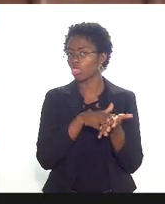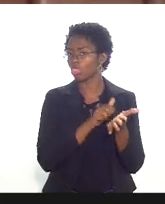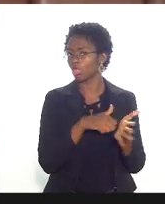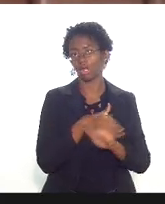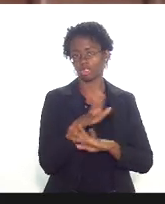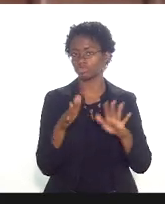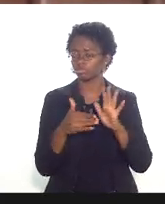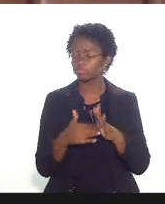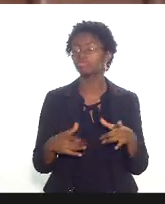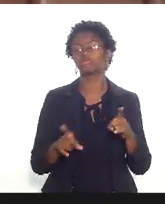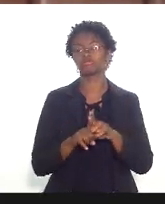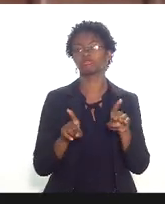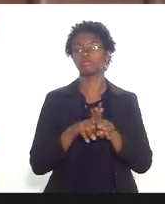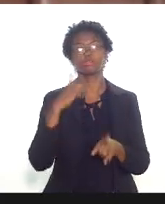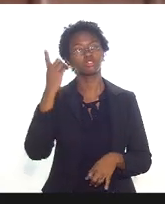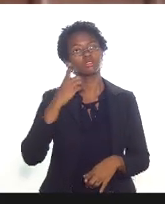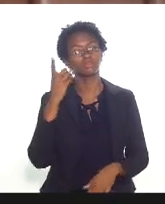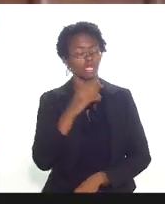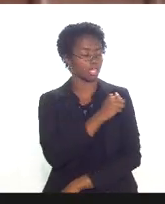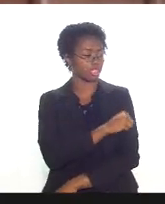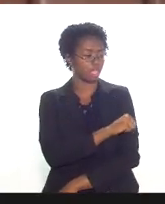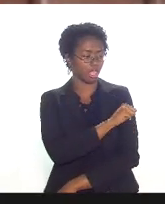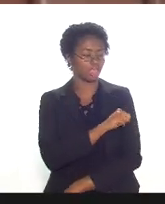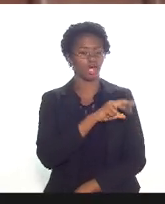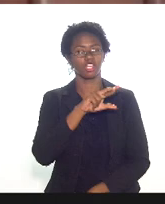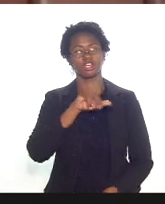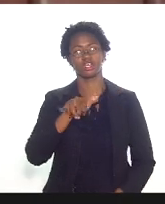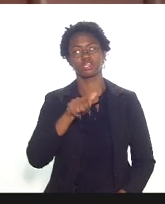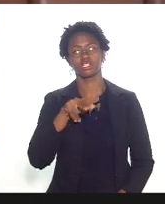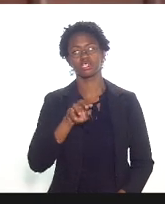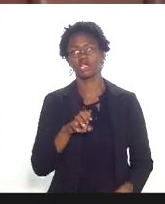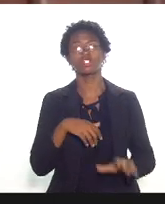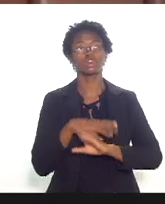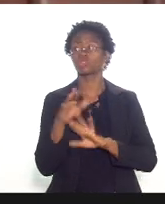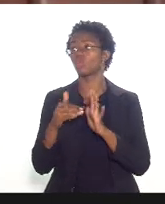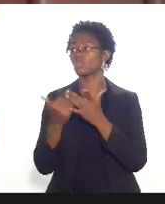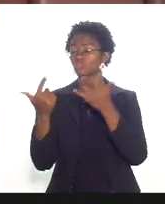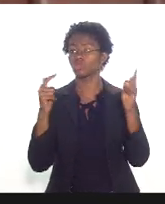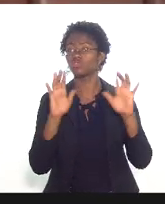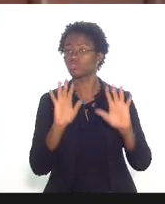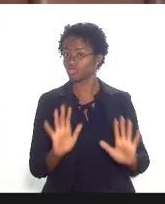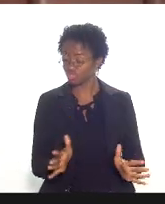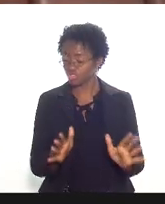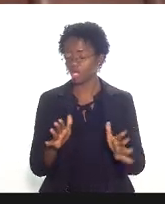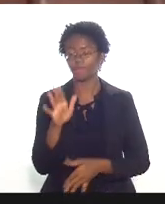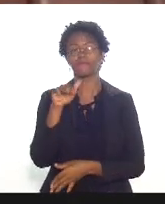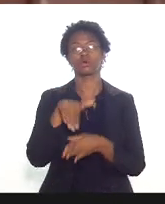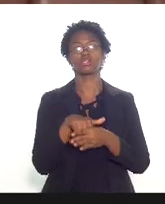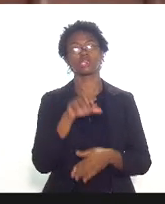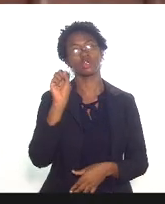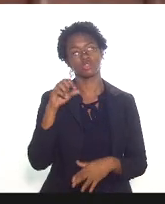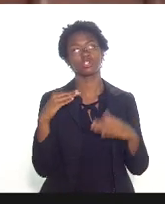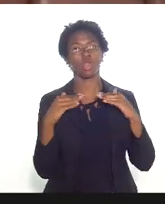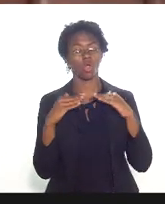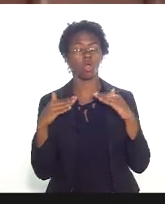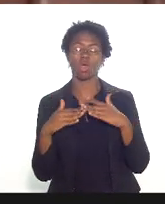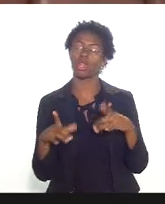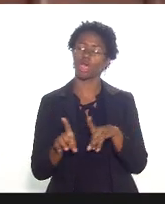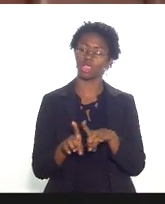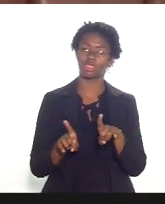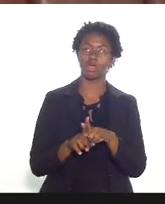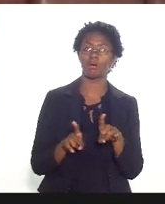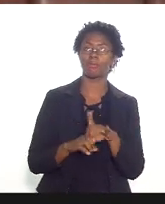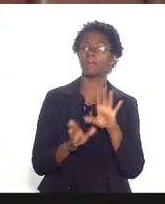os deputados e a deputada Rejane já consignaram o seu voto favorável às proposições e